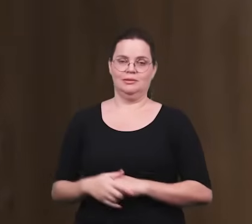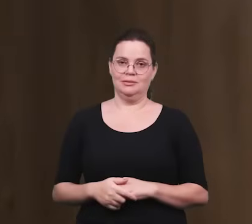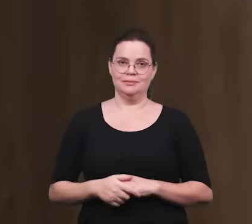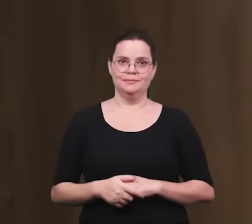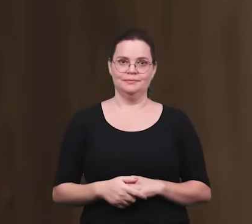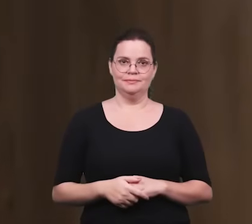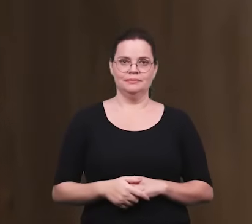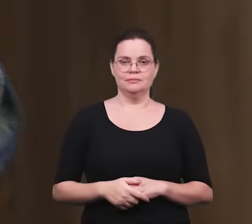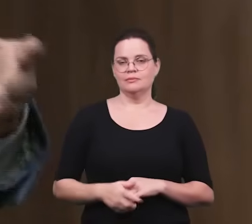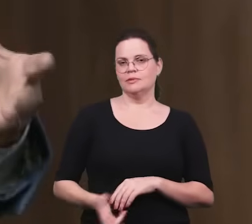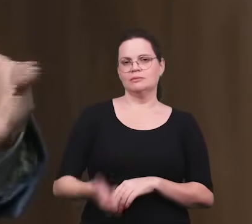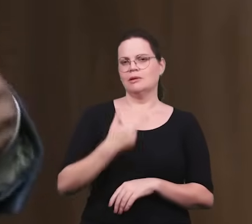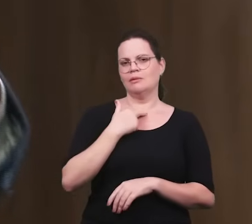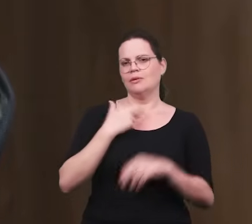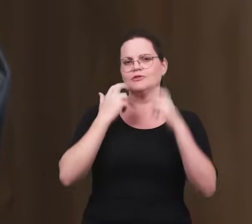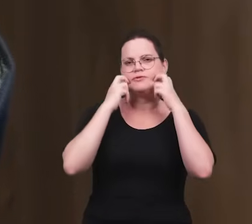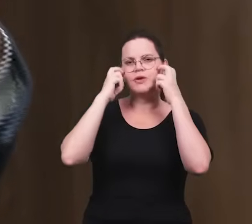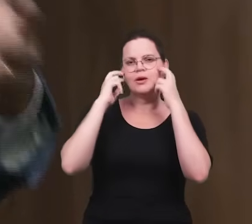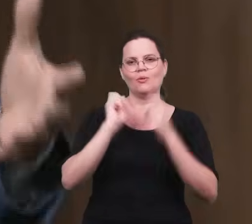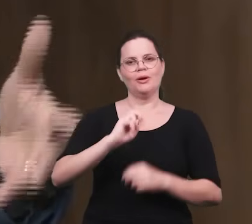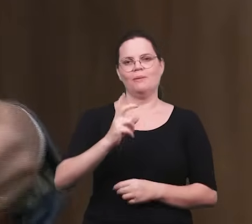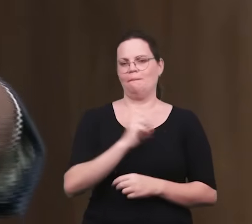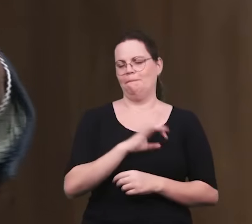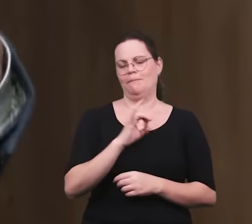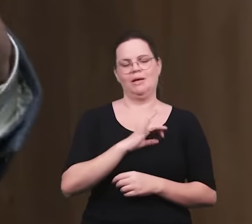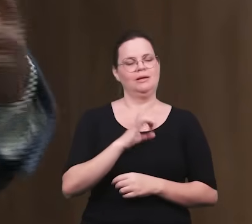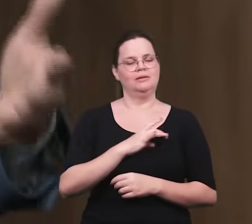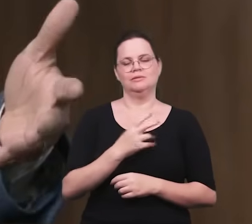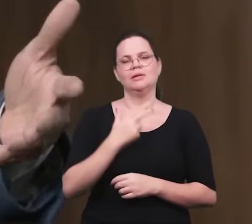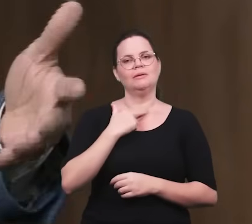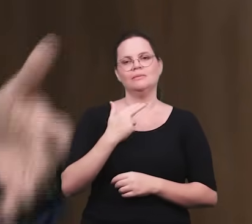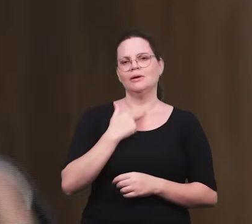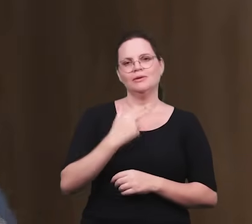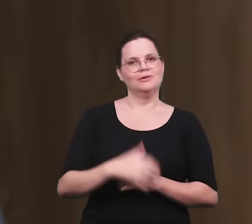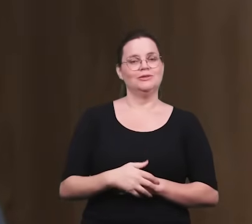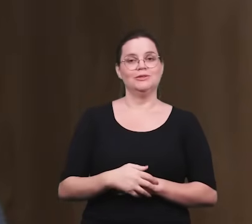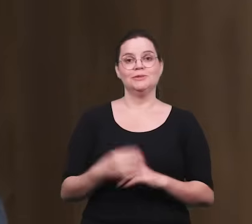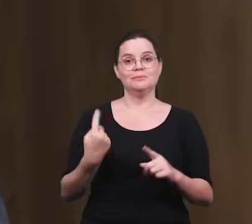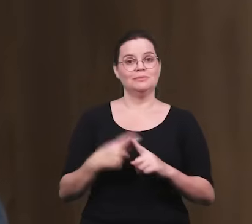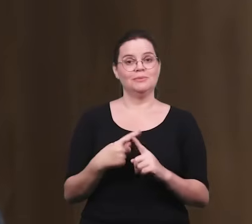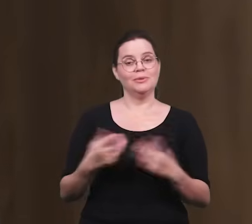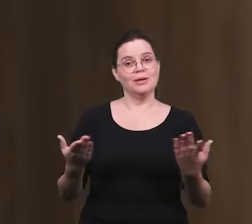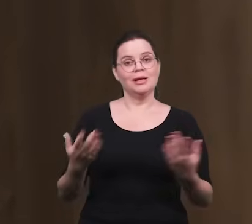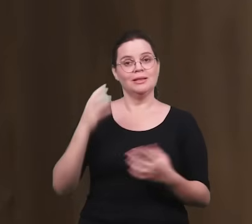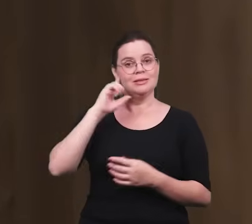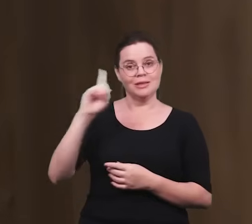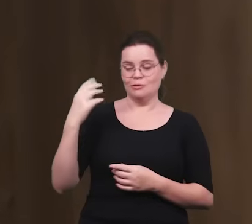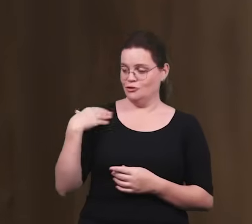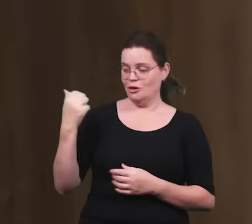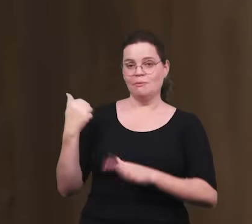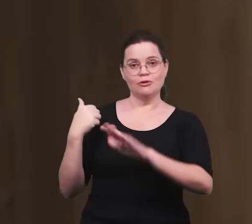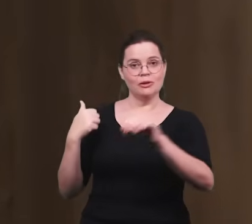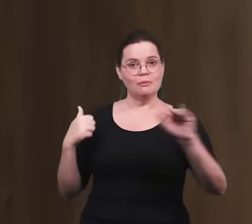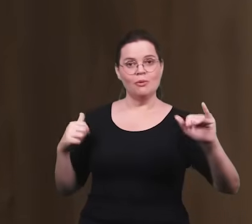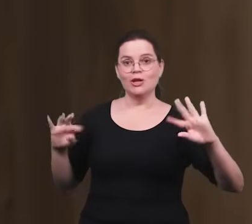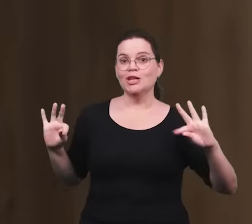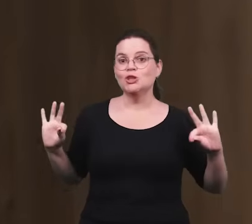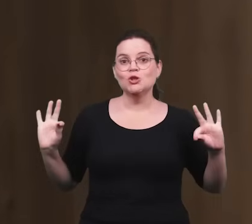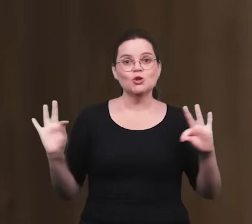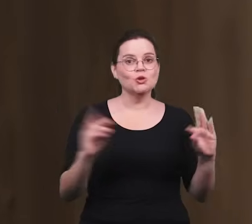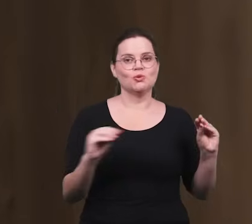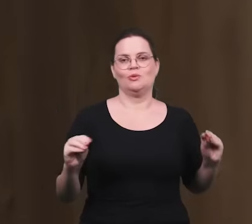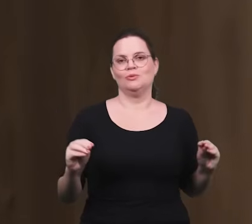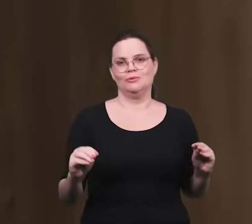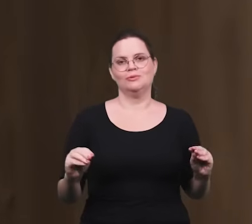vergonha e nem medo nenhum de evangelizar, de falar do amor do Senhor, porque esse é o chamado de Deus para todos nós que um